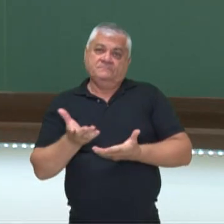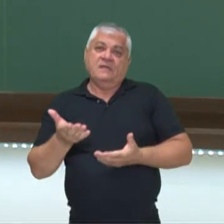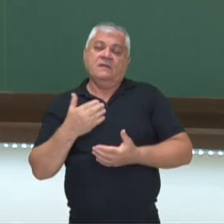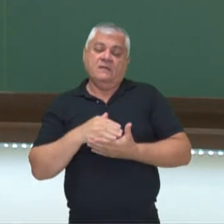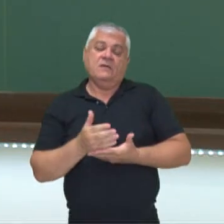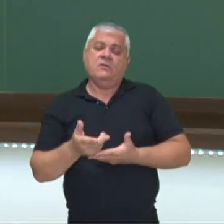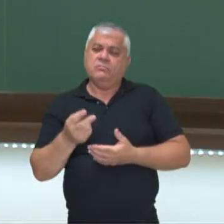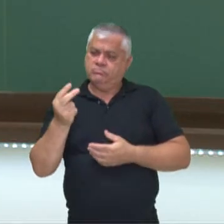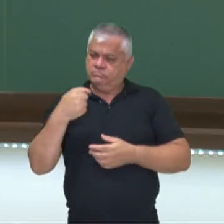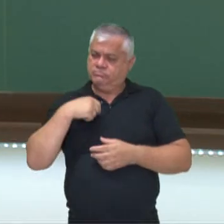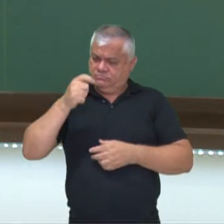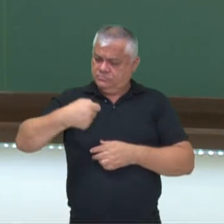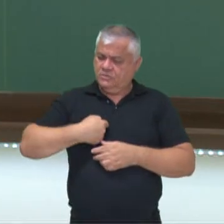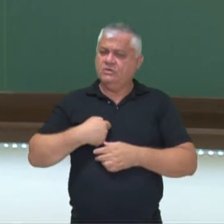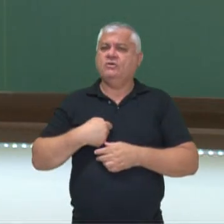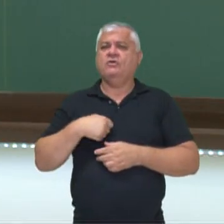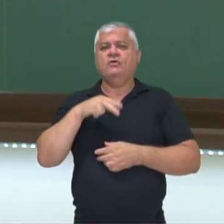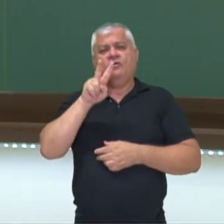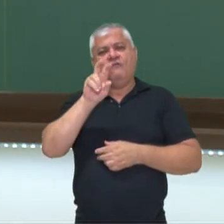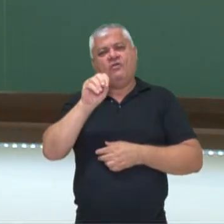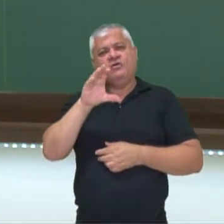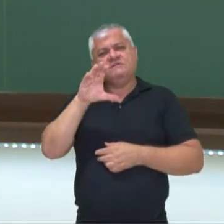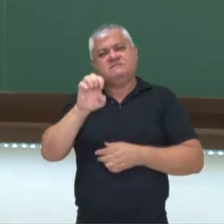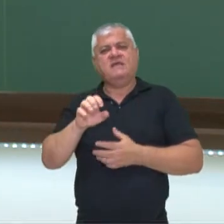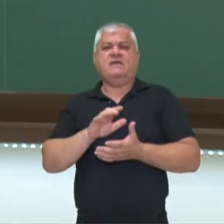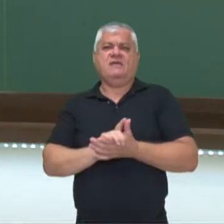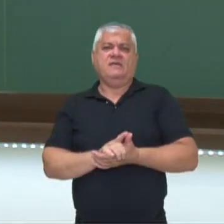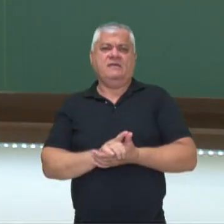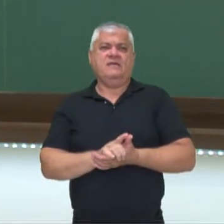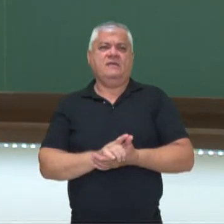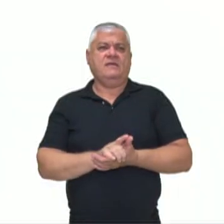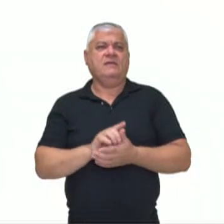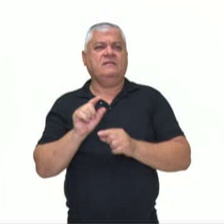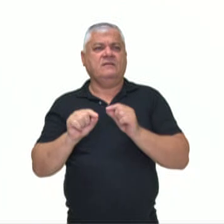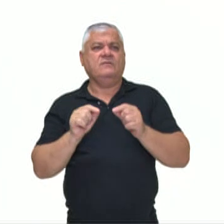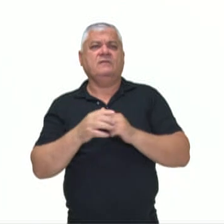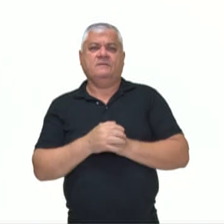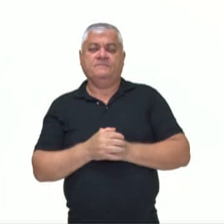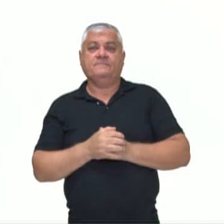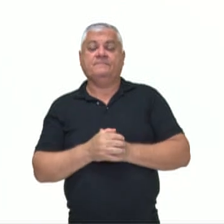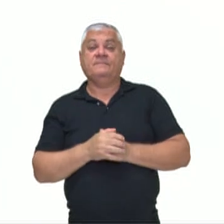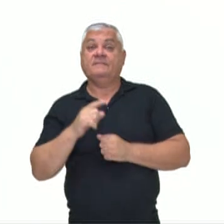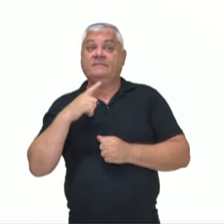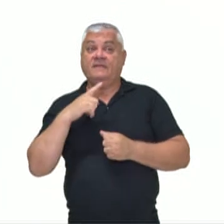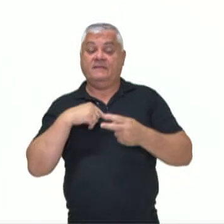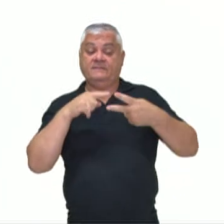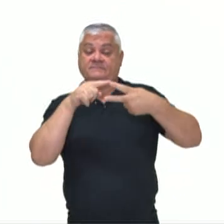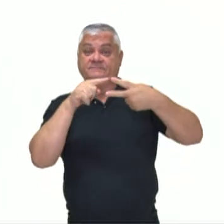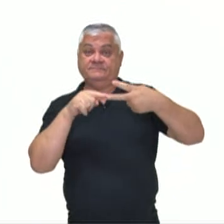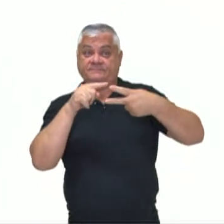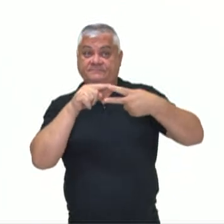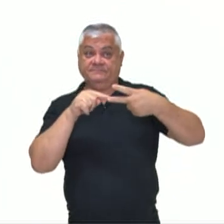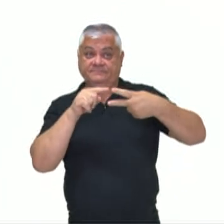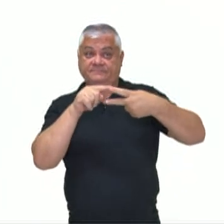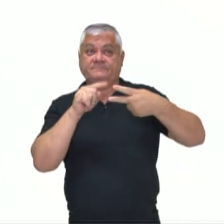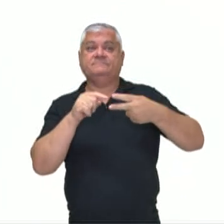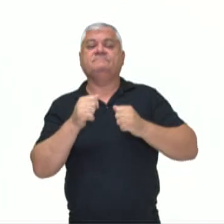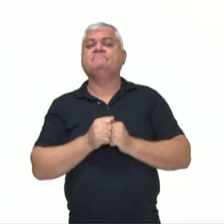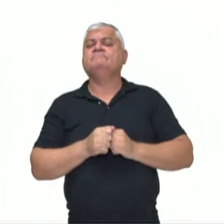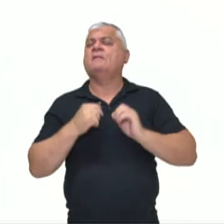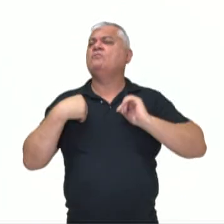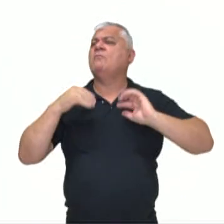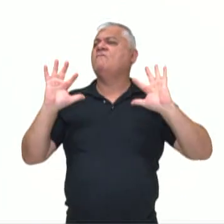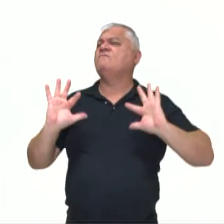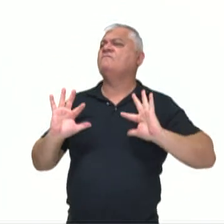pode me chamar de você? Seria mais ou menos isso, esse tutear-me. Então, aqui temos duas situações. Estamos em uma